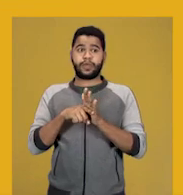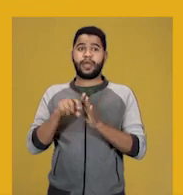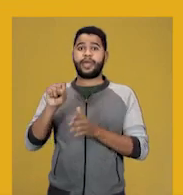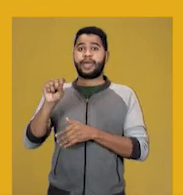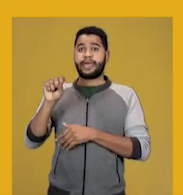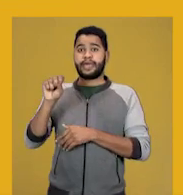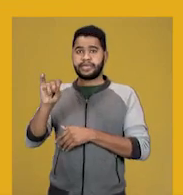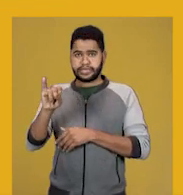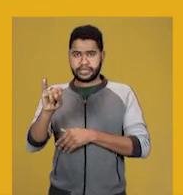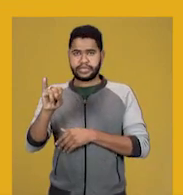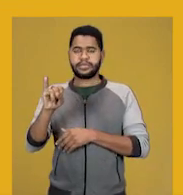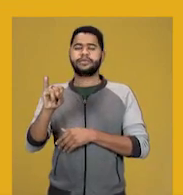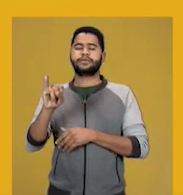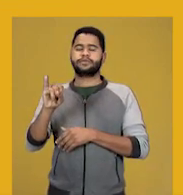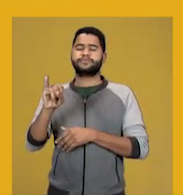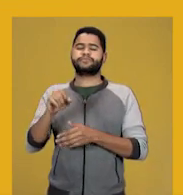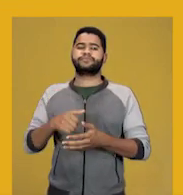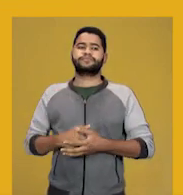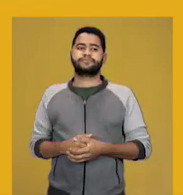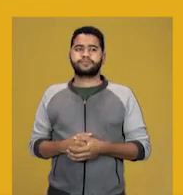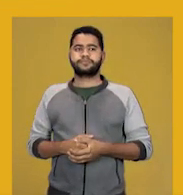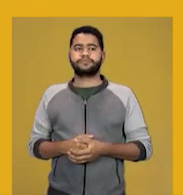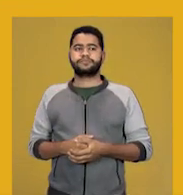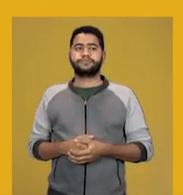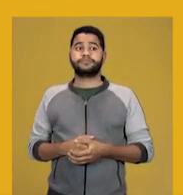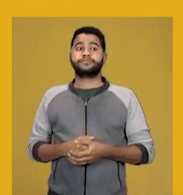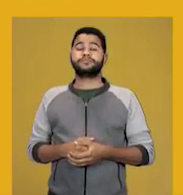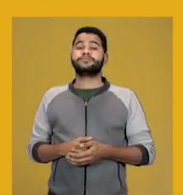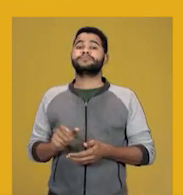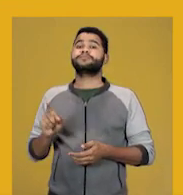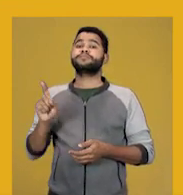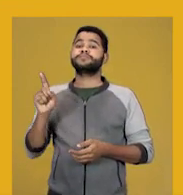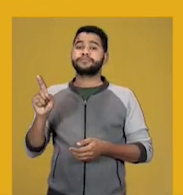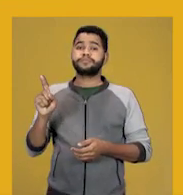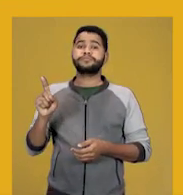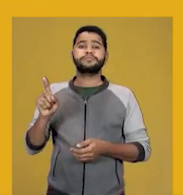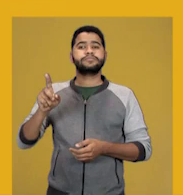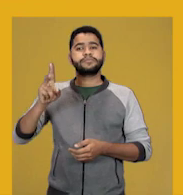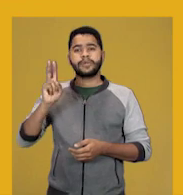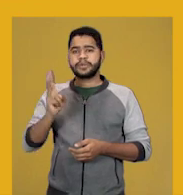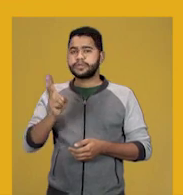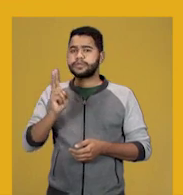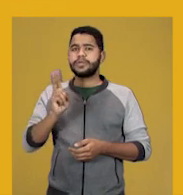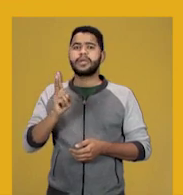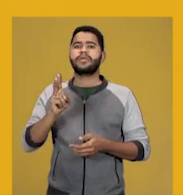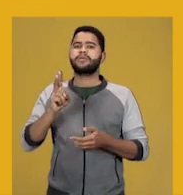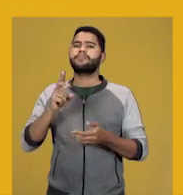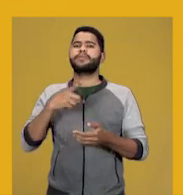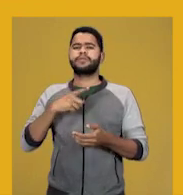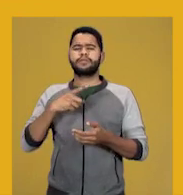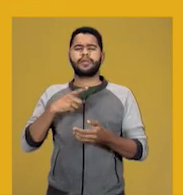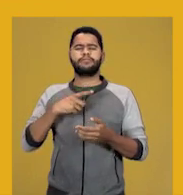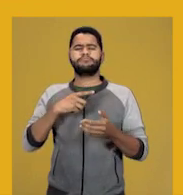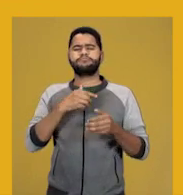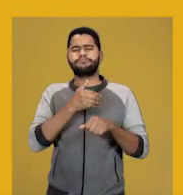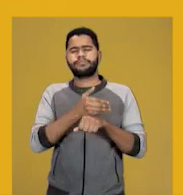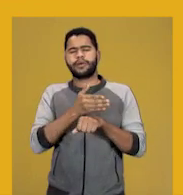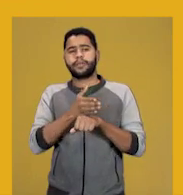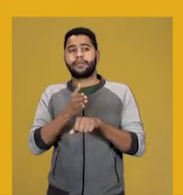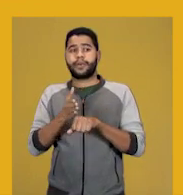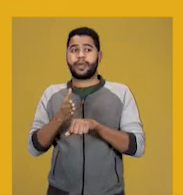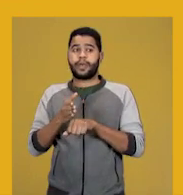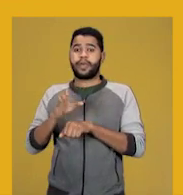SI, Sistema Internacional de Unidades. Essa unidade, ela é sempre cobrada em todos os momentos. A